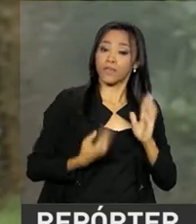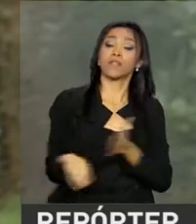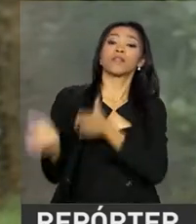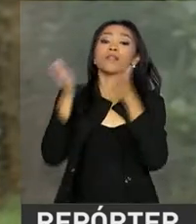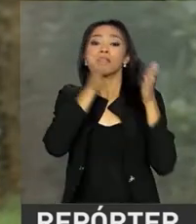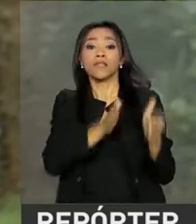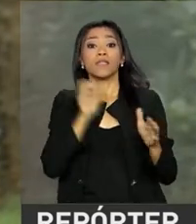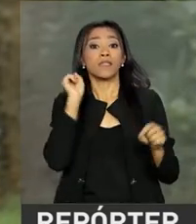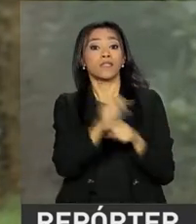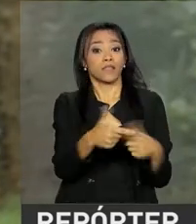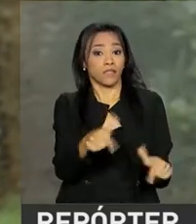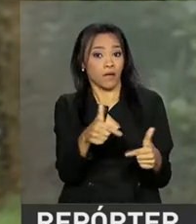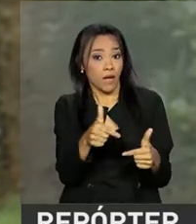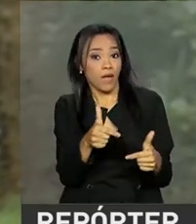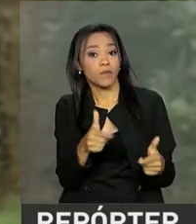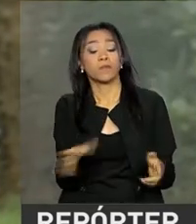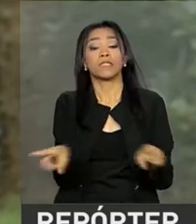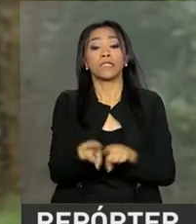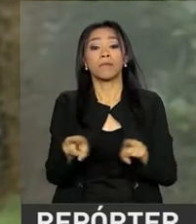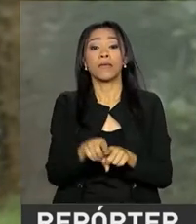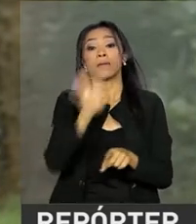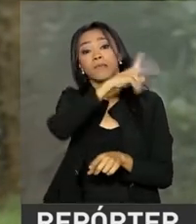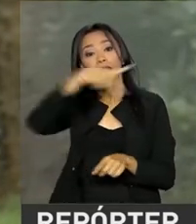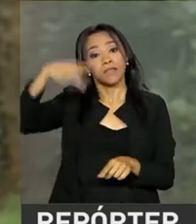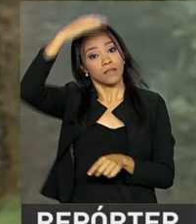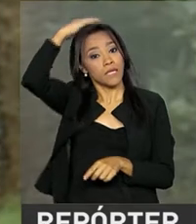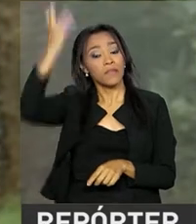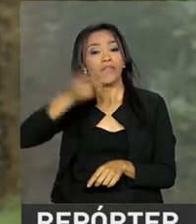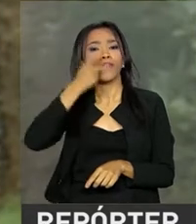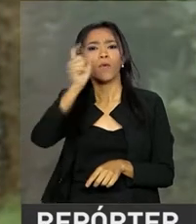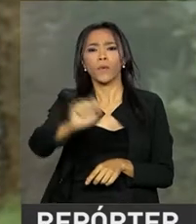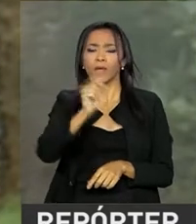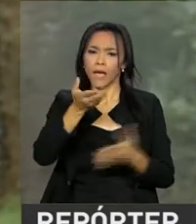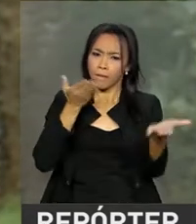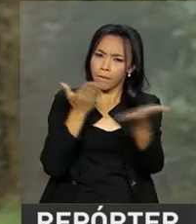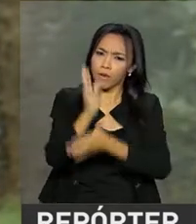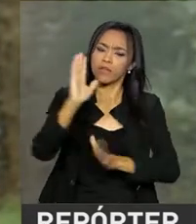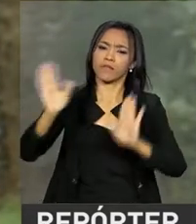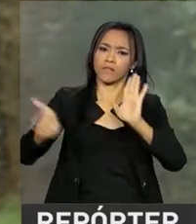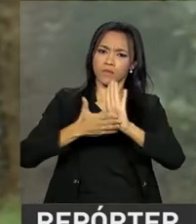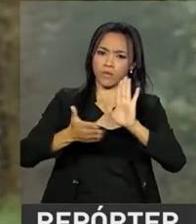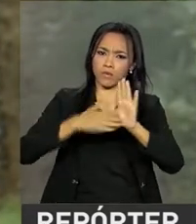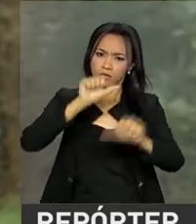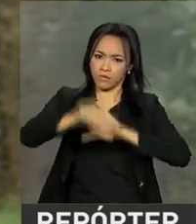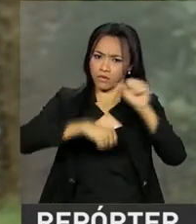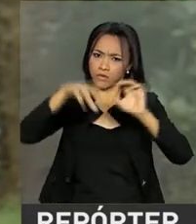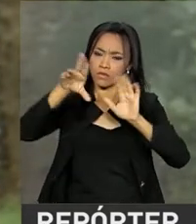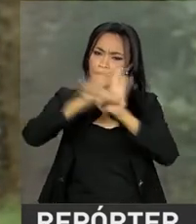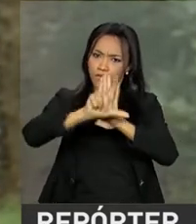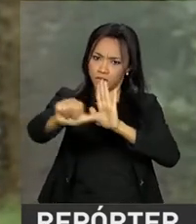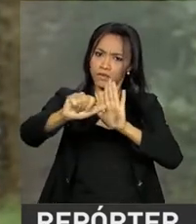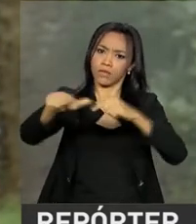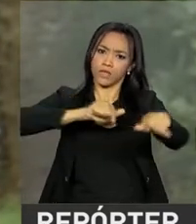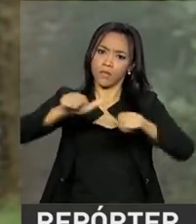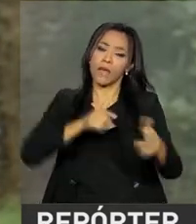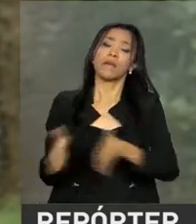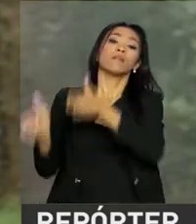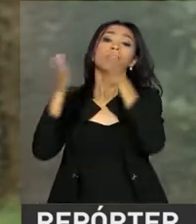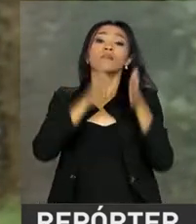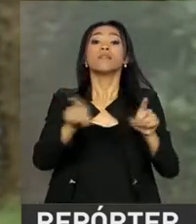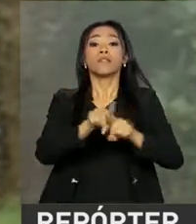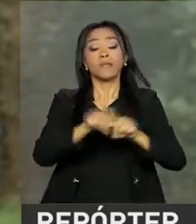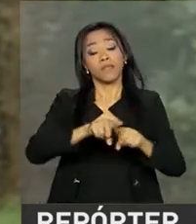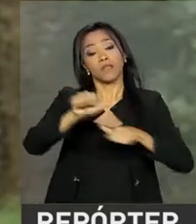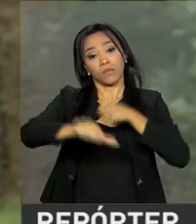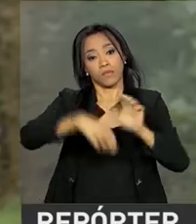à geração de empregos temer destacou a importância da aprovação das reformas trabalhistas e previdenciária e transmitiu confiança